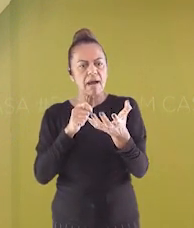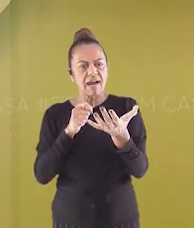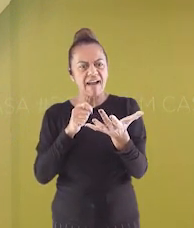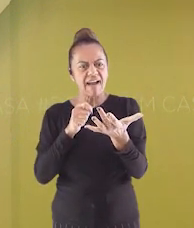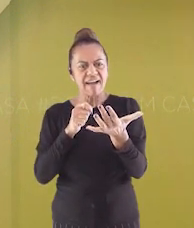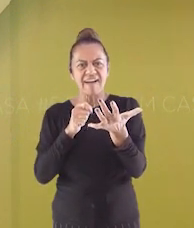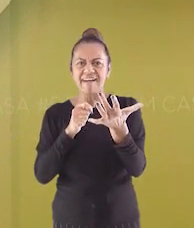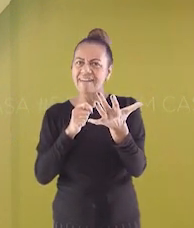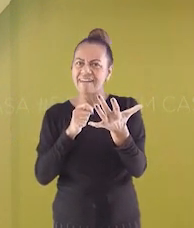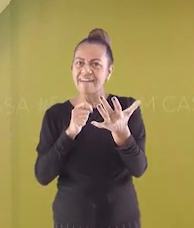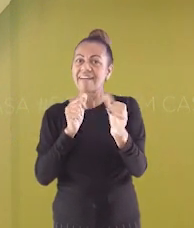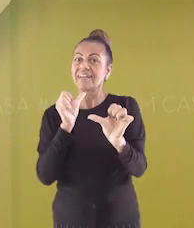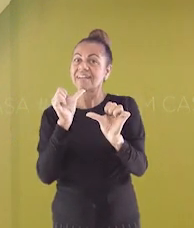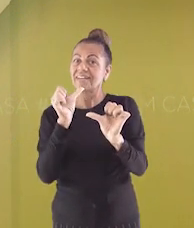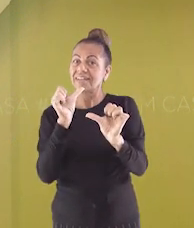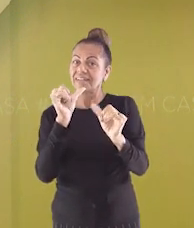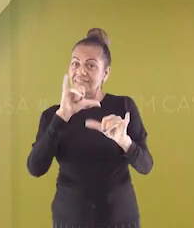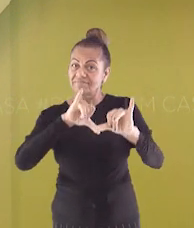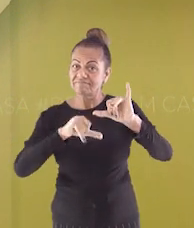maneira,